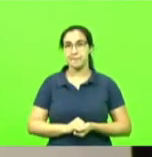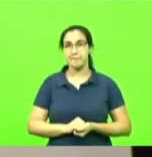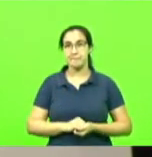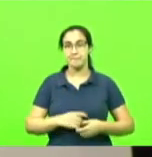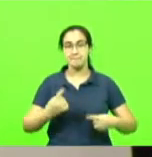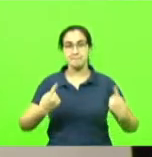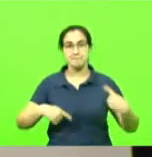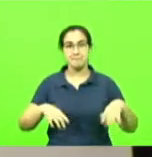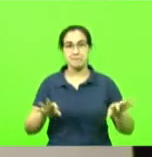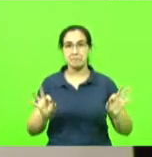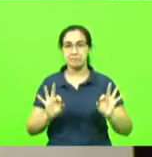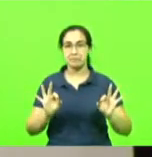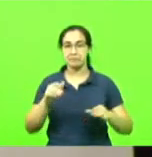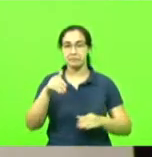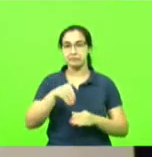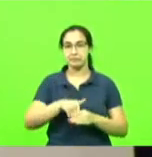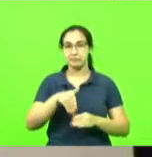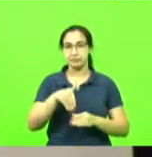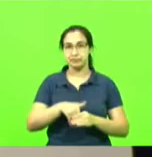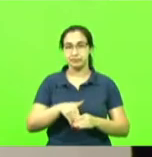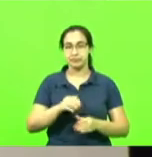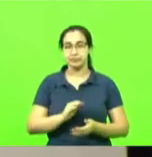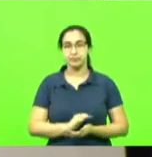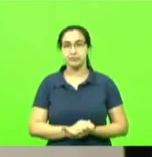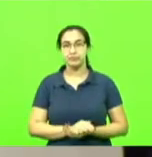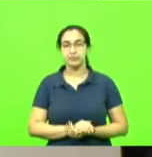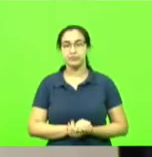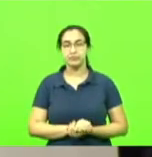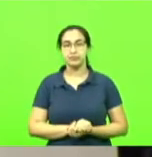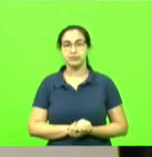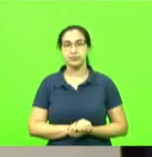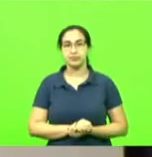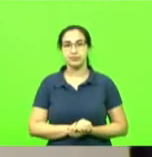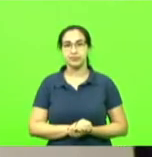Não tendo quem queira discutir, em votação.